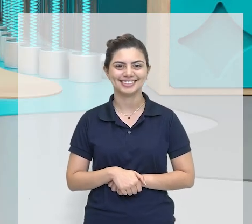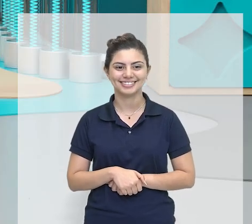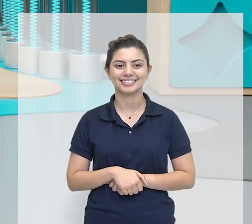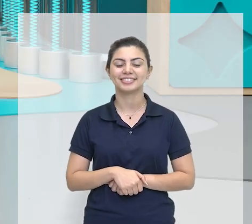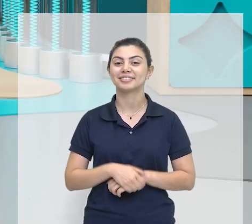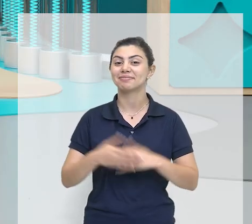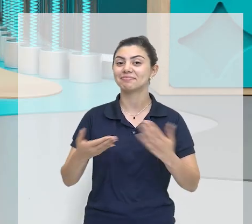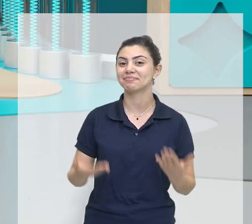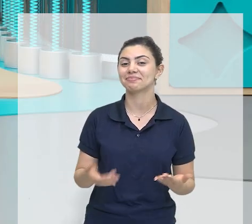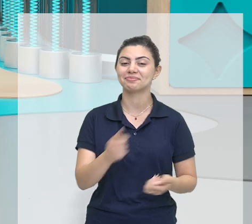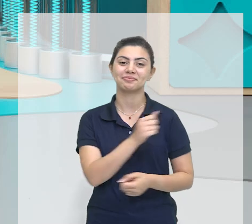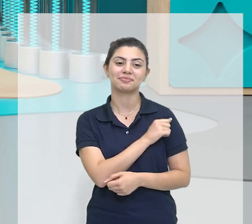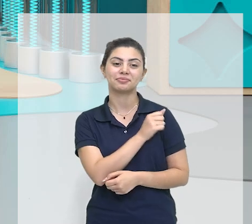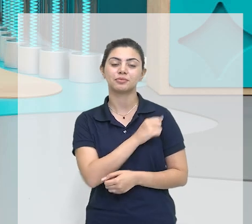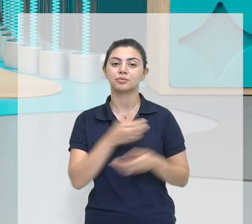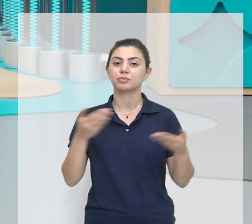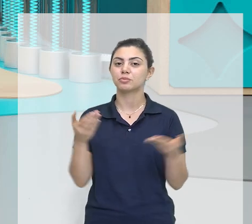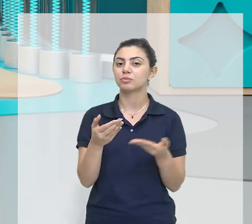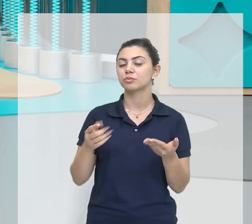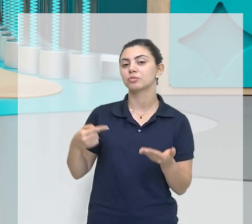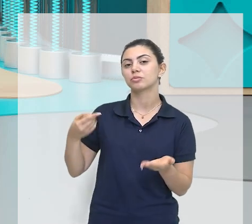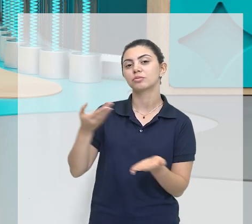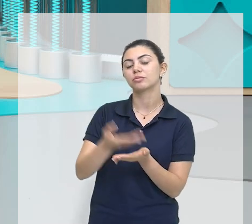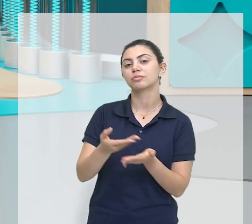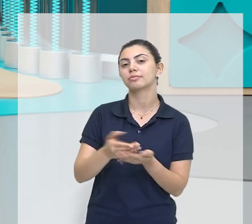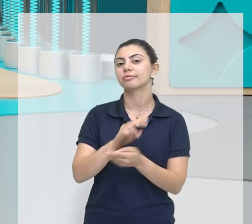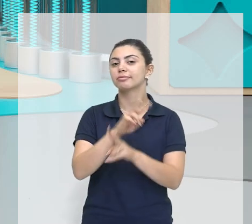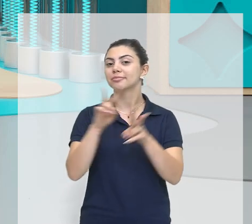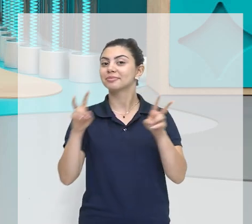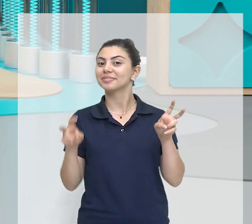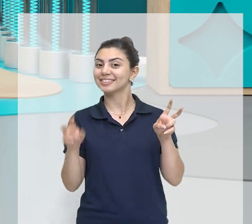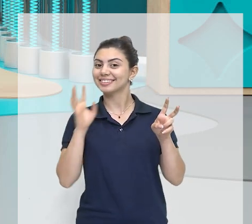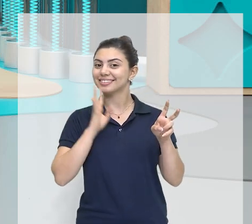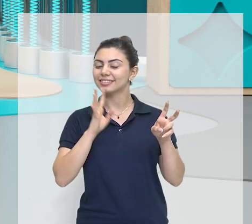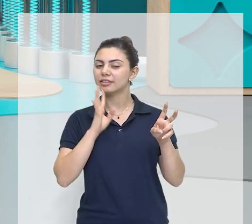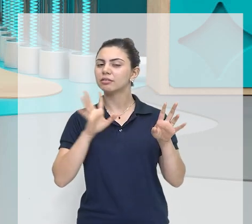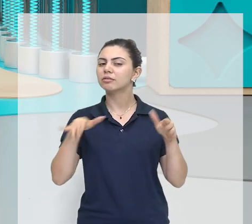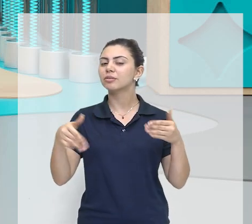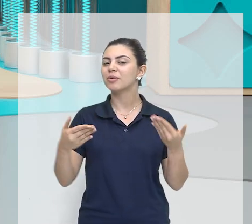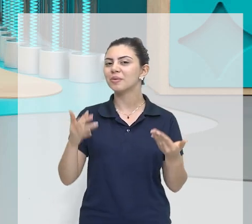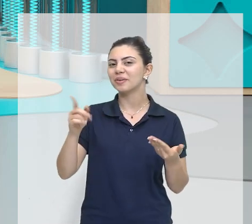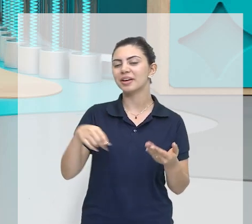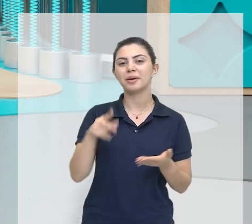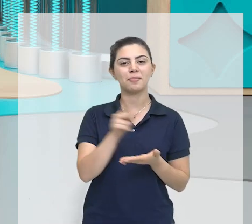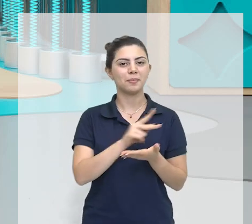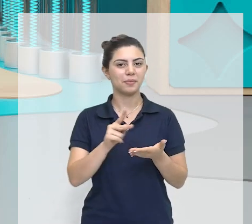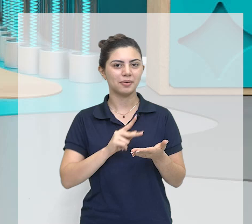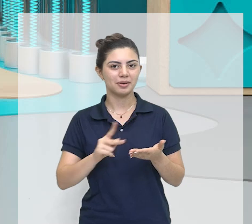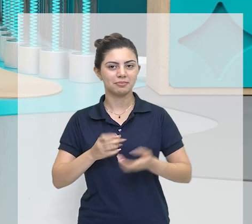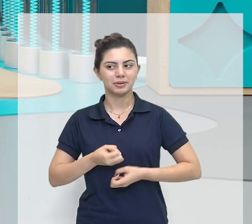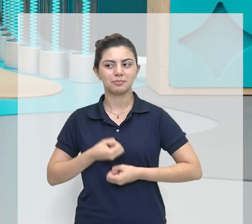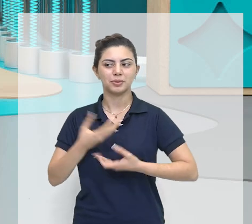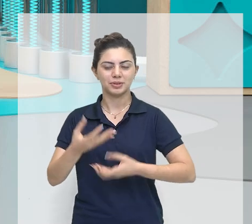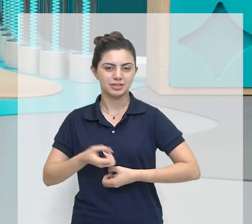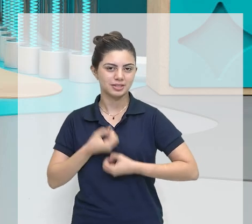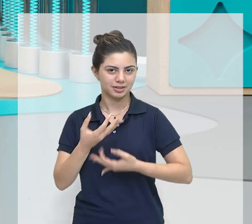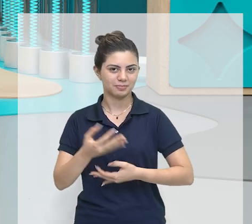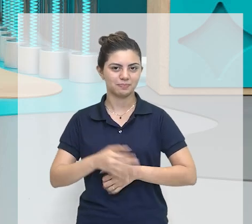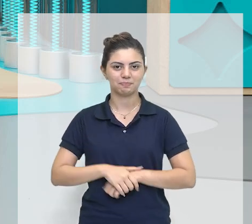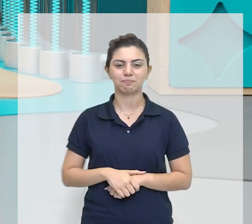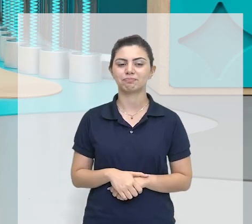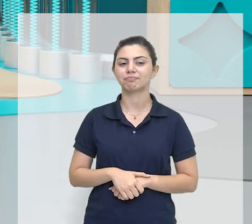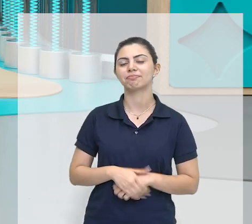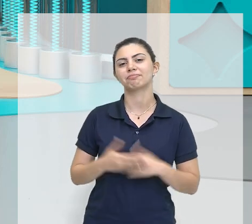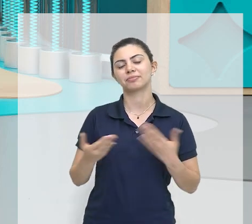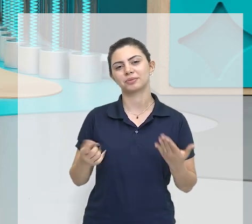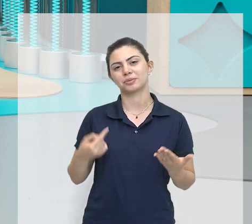Muito bem, turmas. Então, hoje nós iremos estudar um assunto bastante interessante que é poema e poesia. Então,